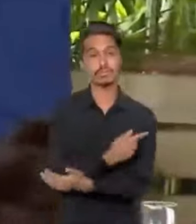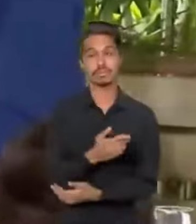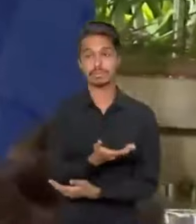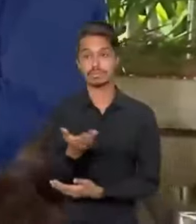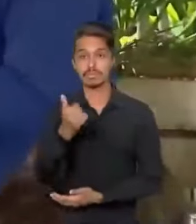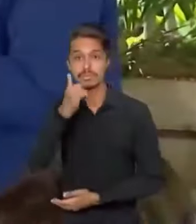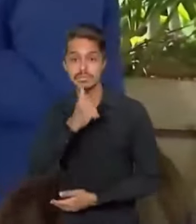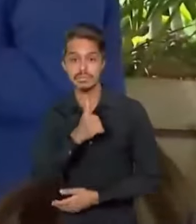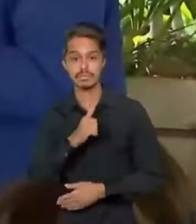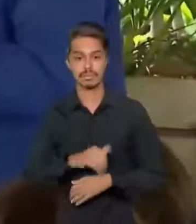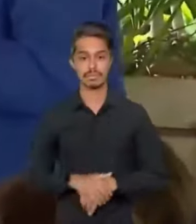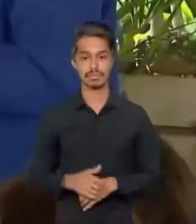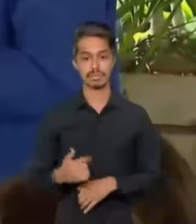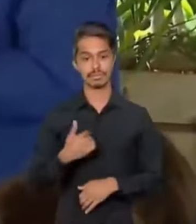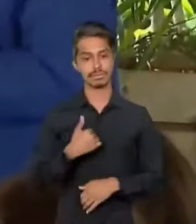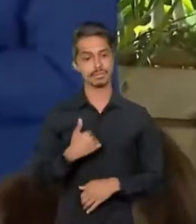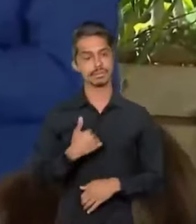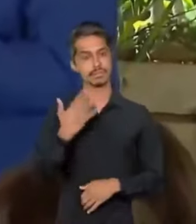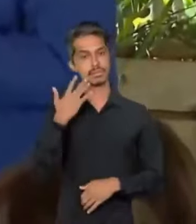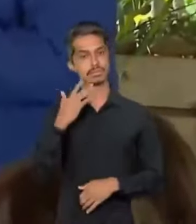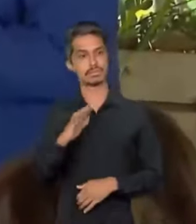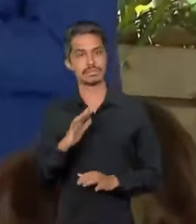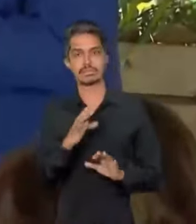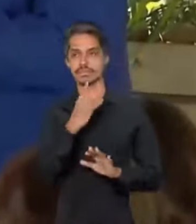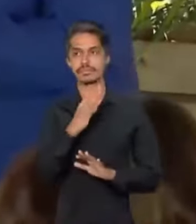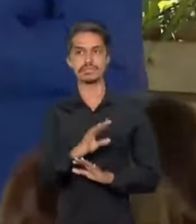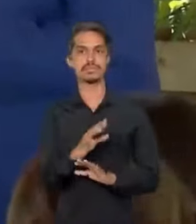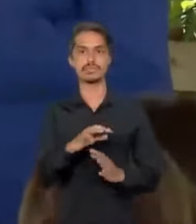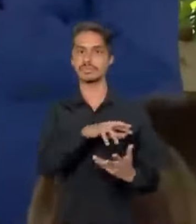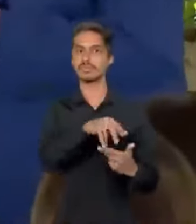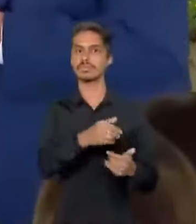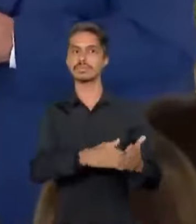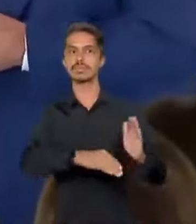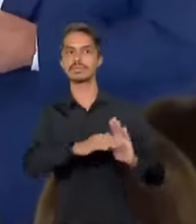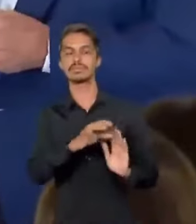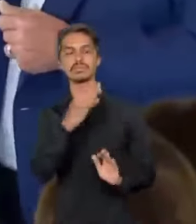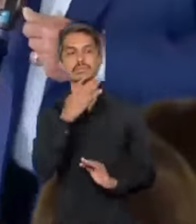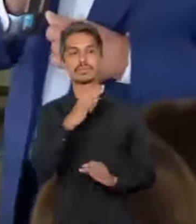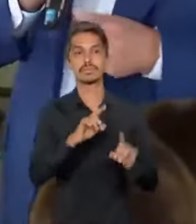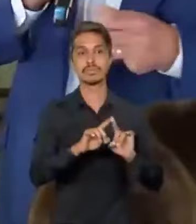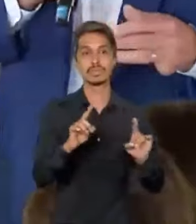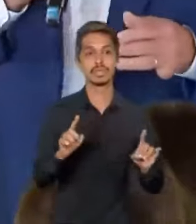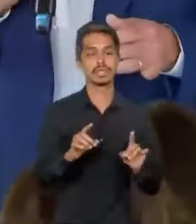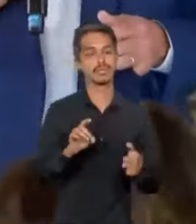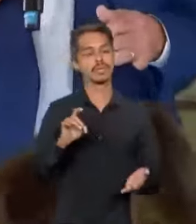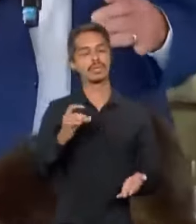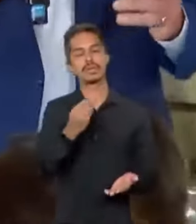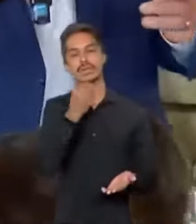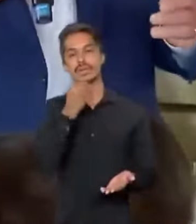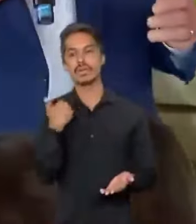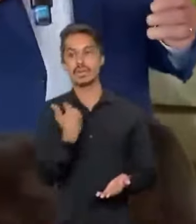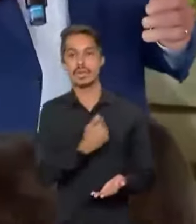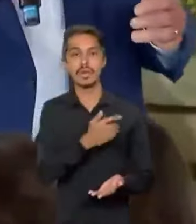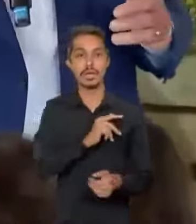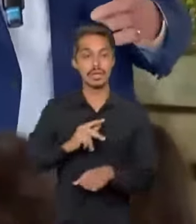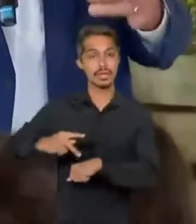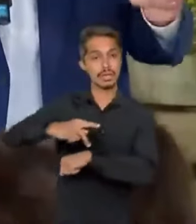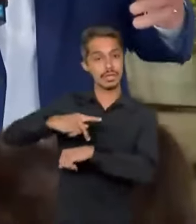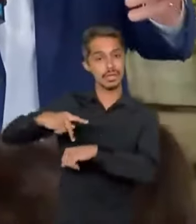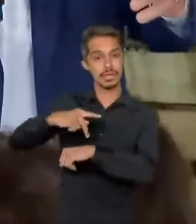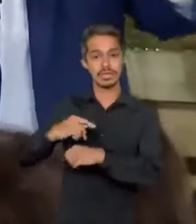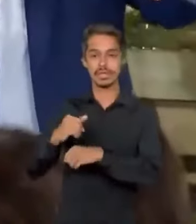mulheres. Eu não sei, eu não conheço o mundo inteiro, mas obviamente que nós temos países que têm